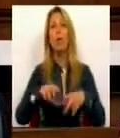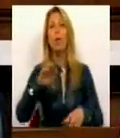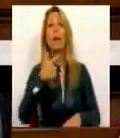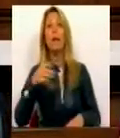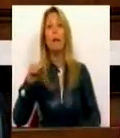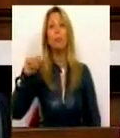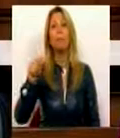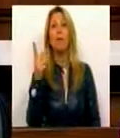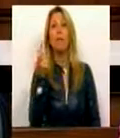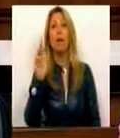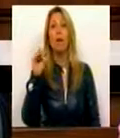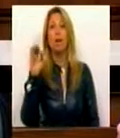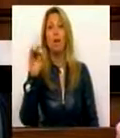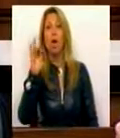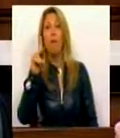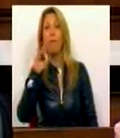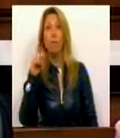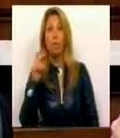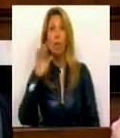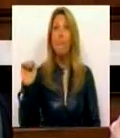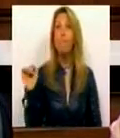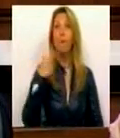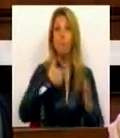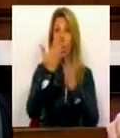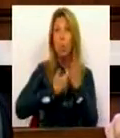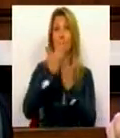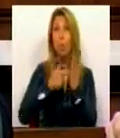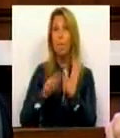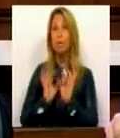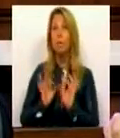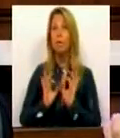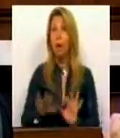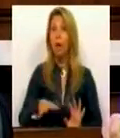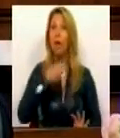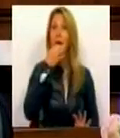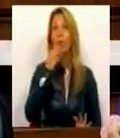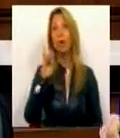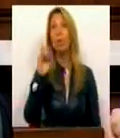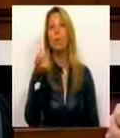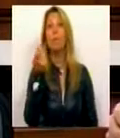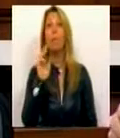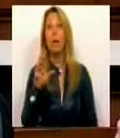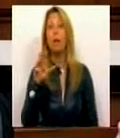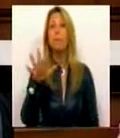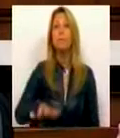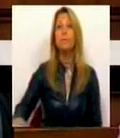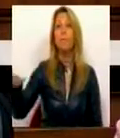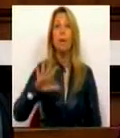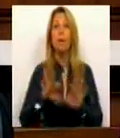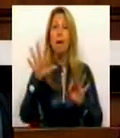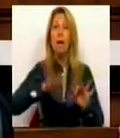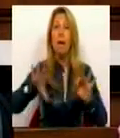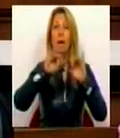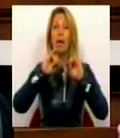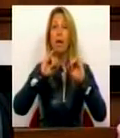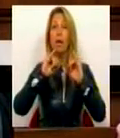pela primeira vez num documento, num instrumento com esta solenidade, é referido o ciberespaço como um domínio operacional. Isto